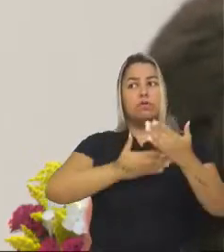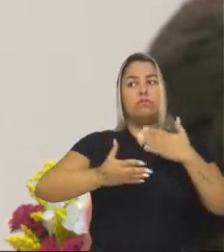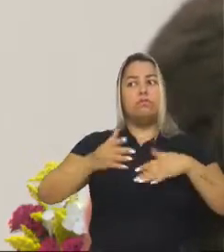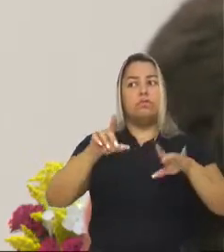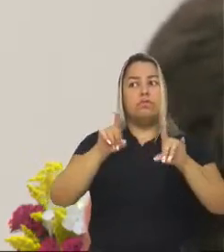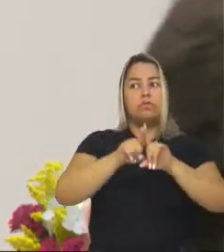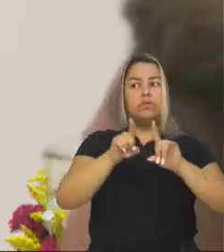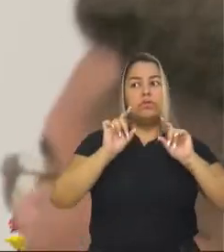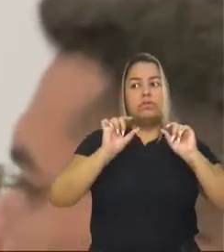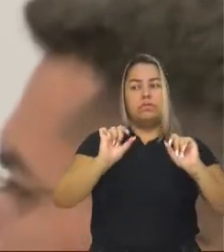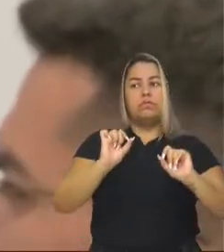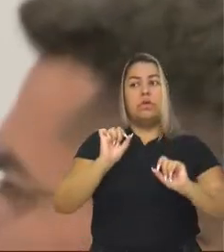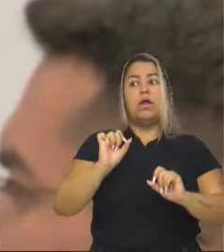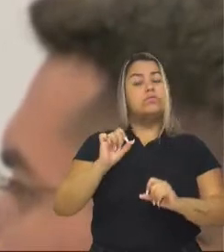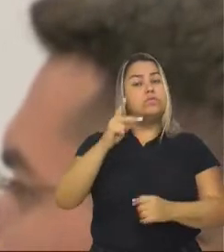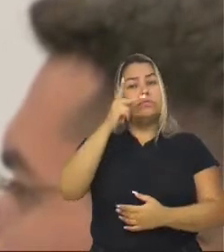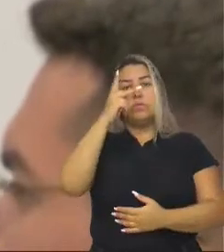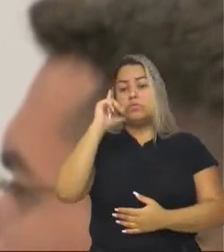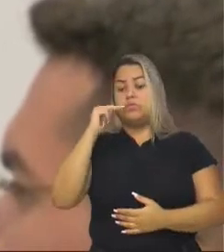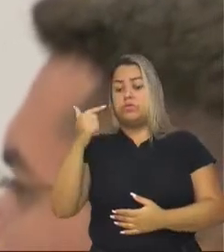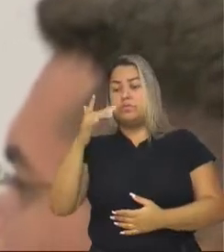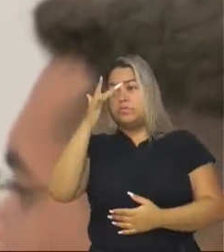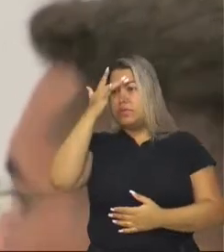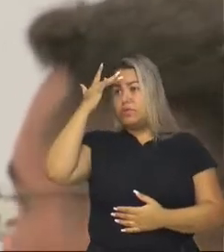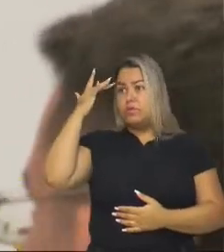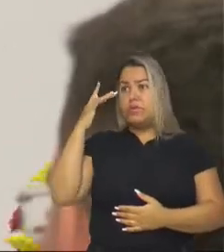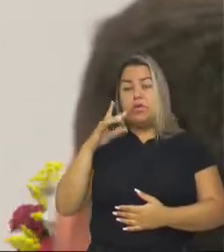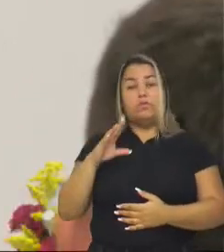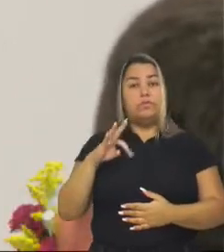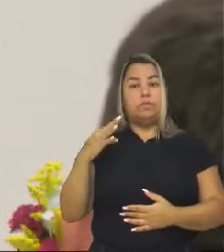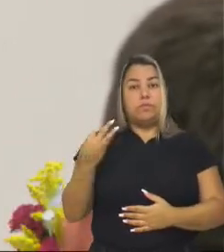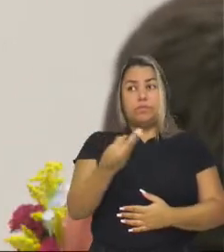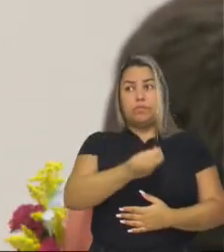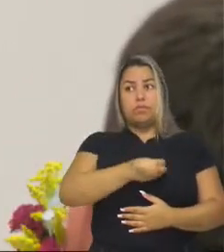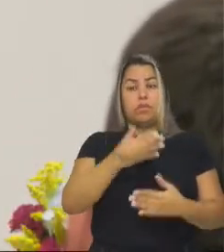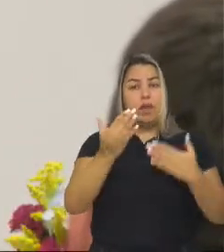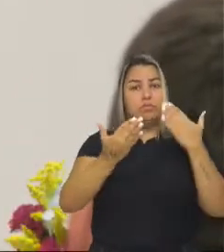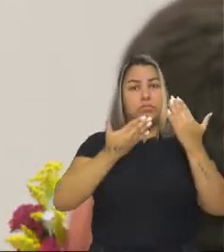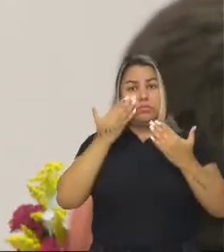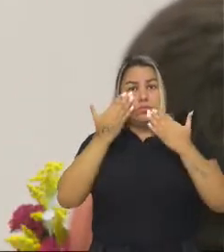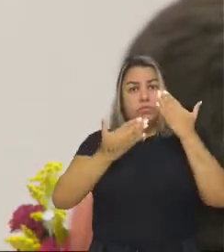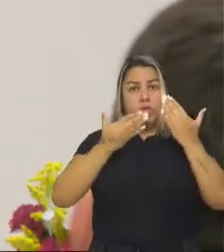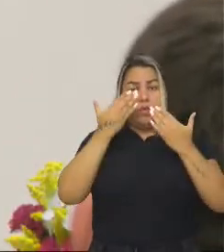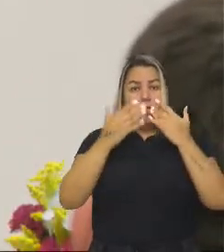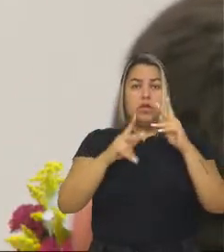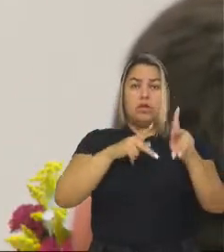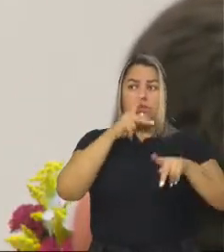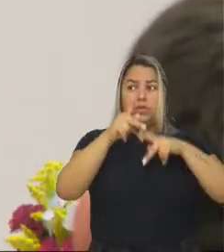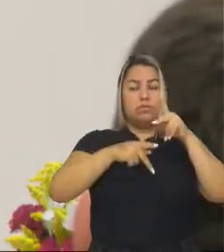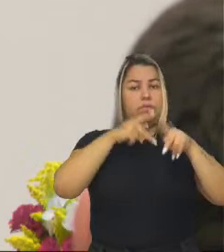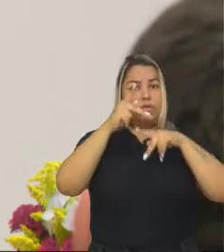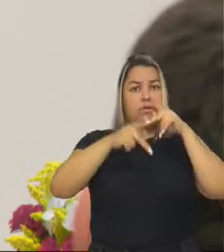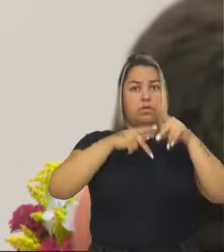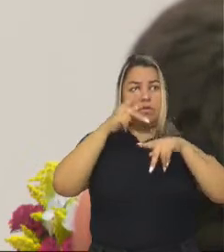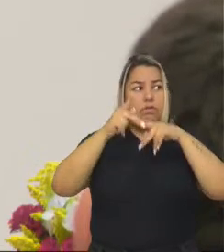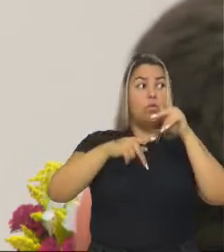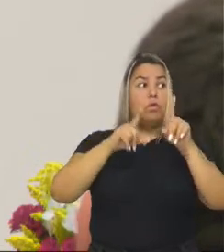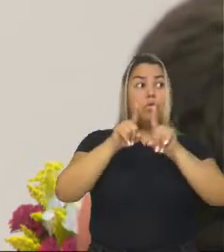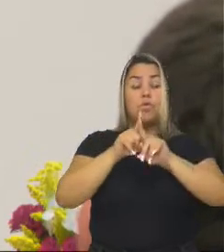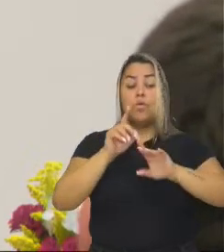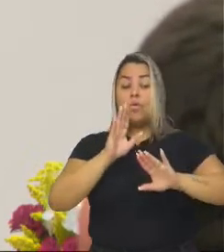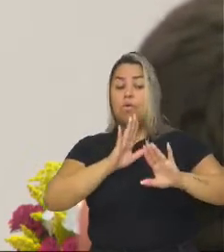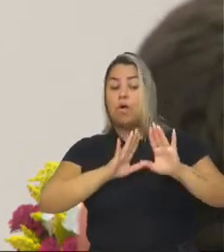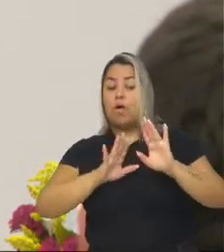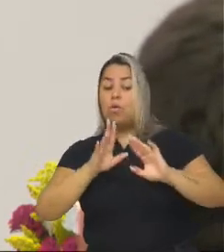quando ainda não tinham pessoas trans dentro da psicologia, porque já olhavam para essa população com um olhar